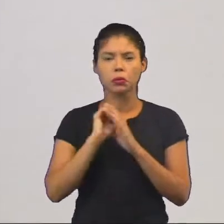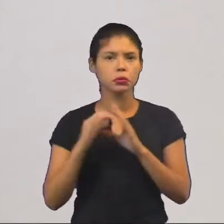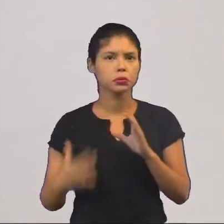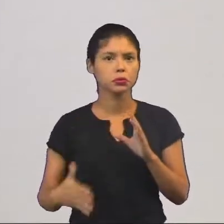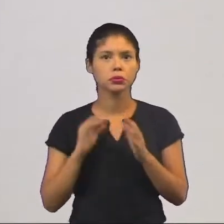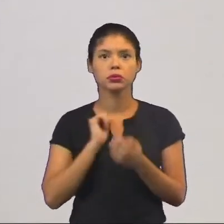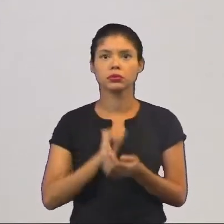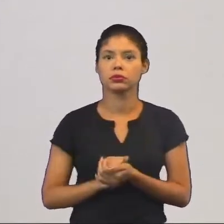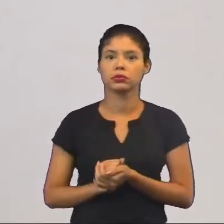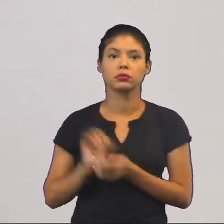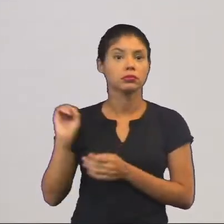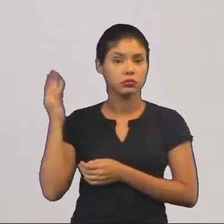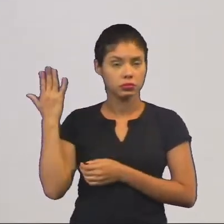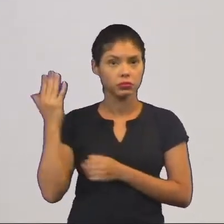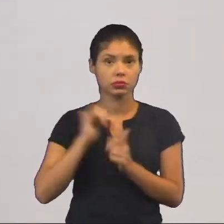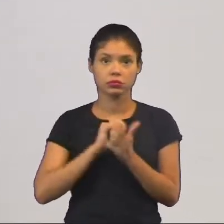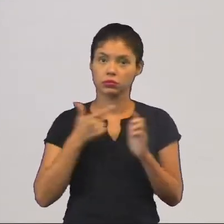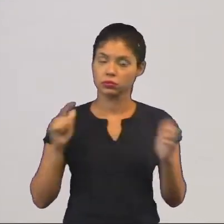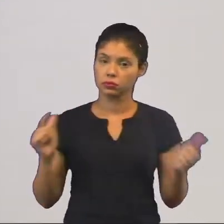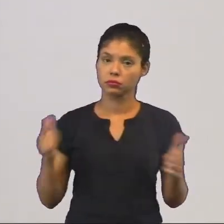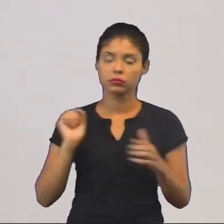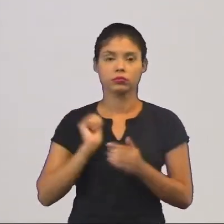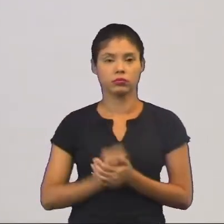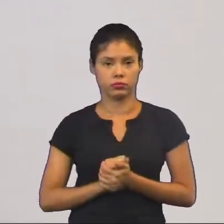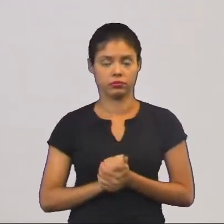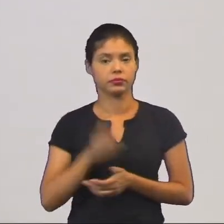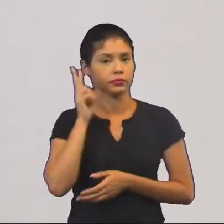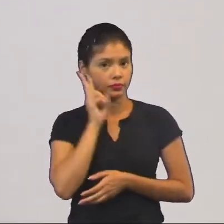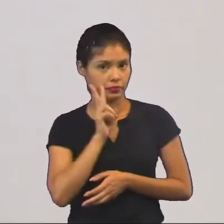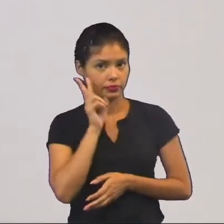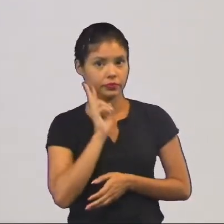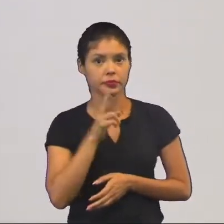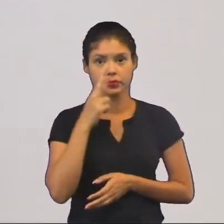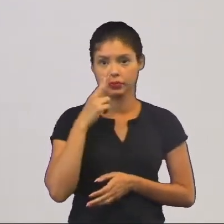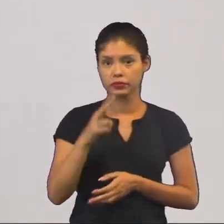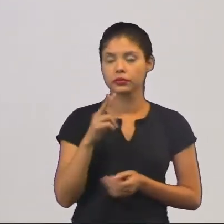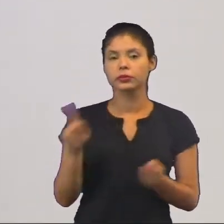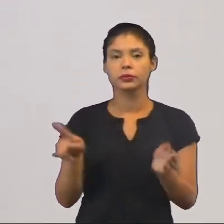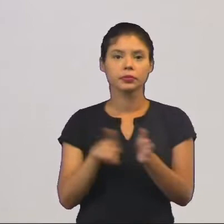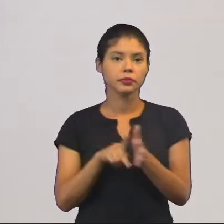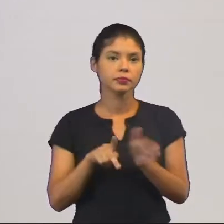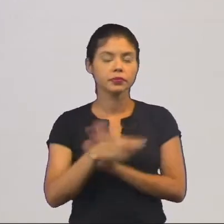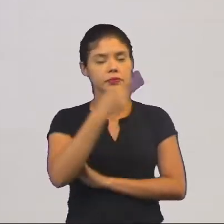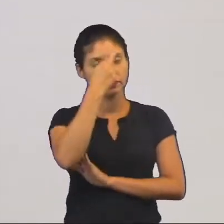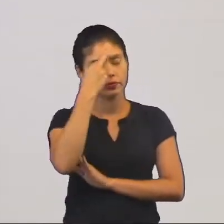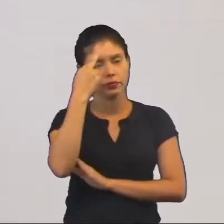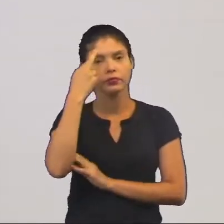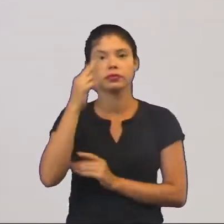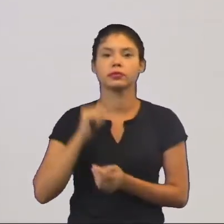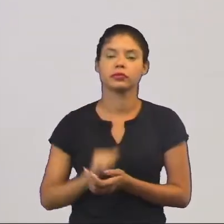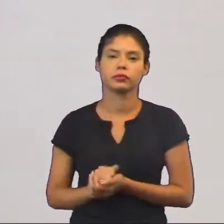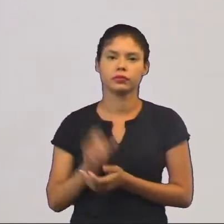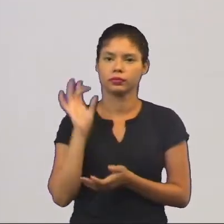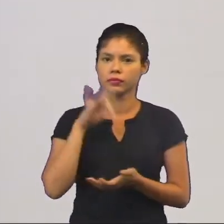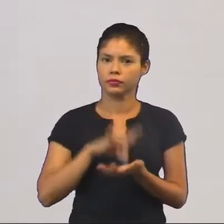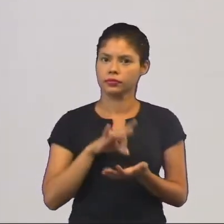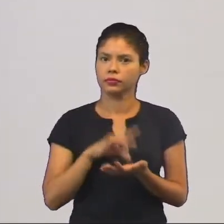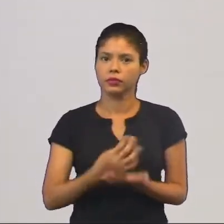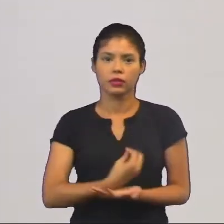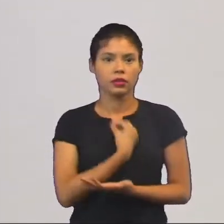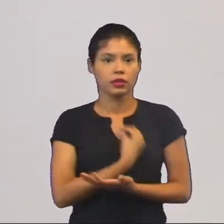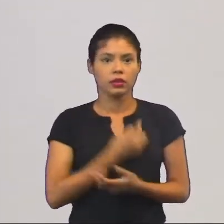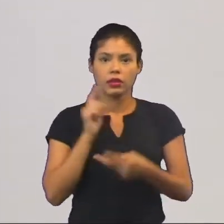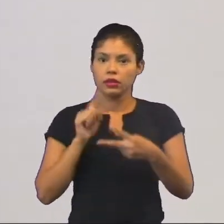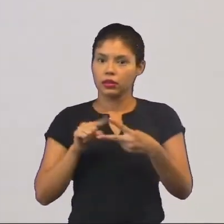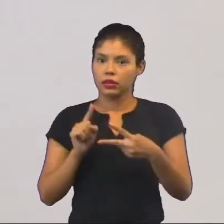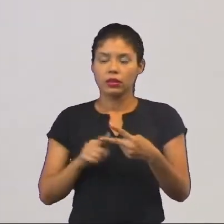as atividades que ocorrem com maior intensidade. Lembram que nós vimos inclusive uma história que falava de uma realidade vivida por